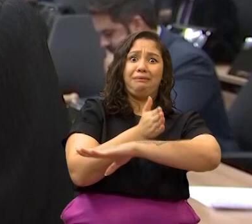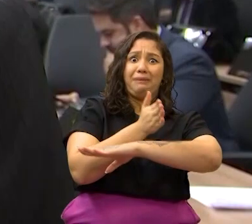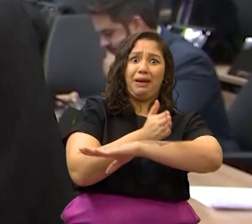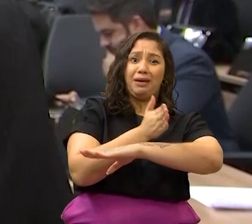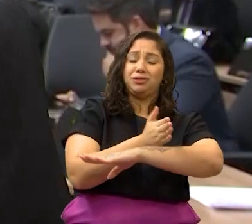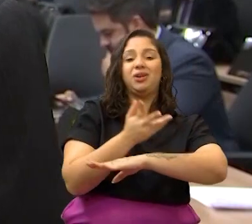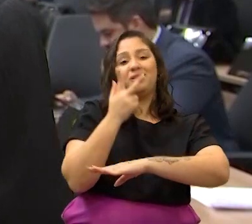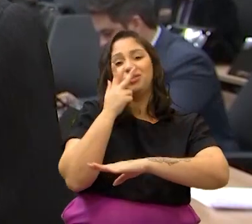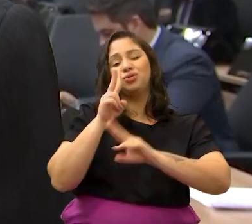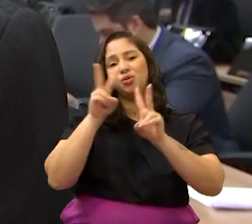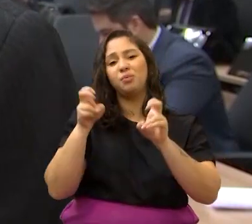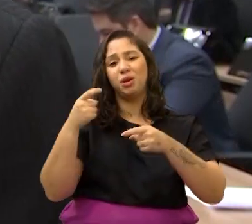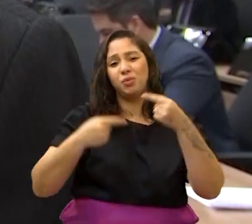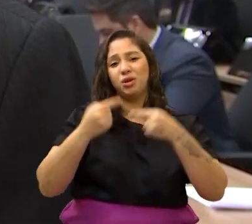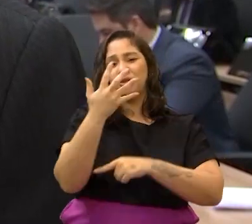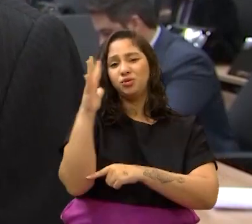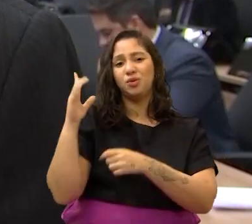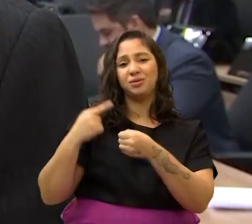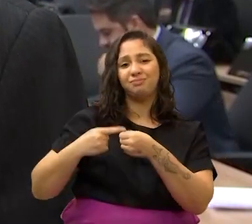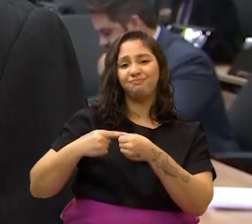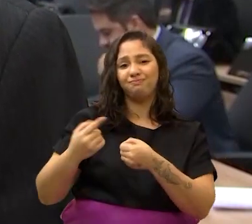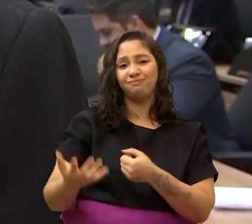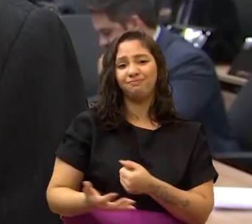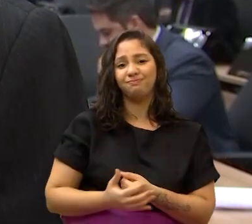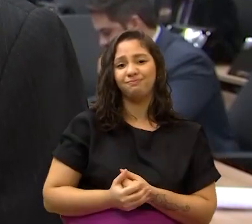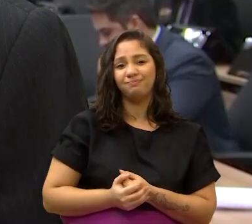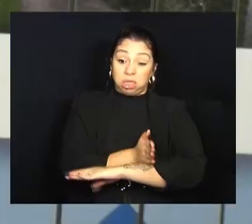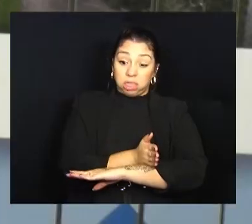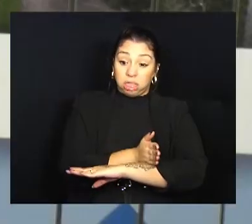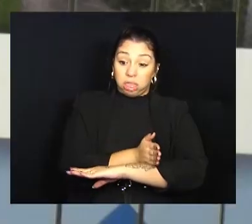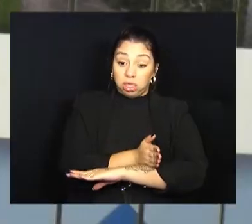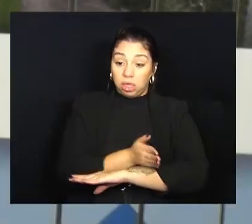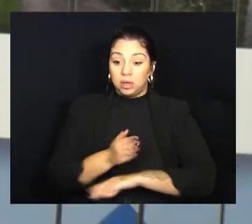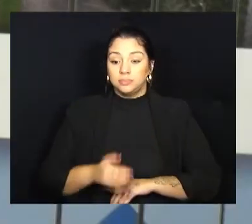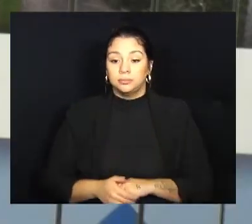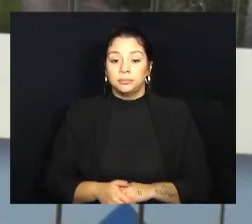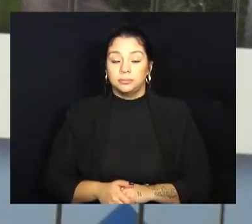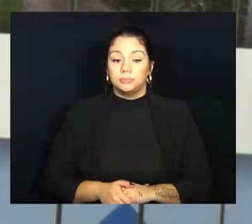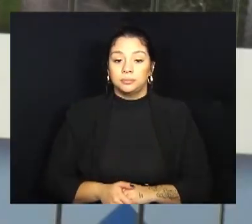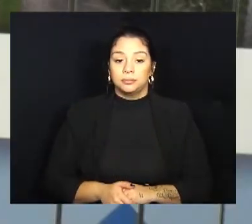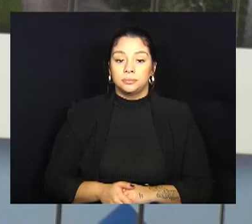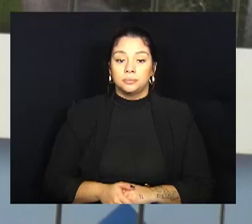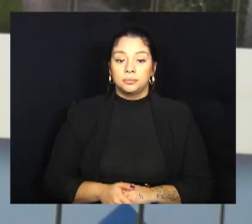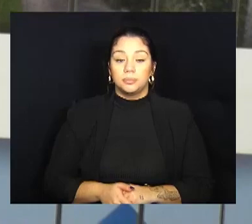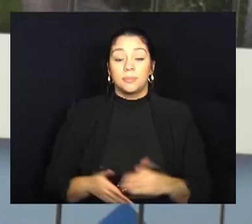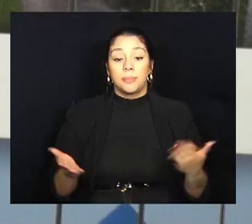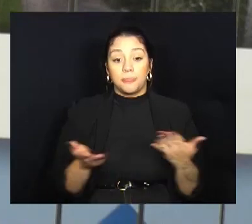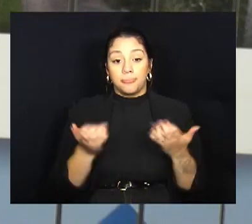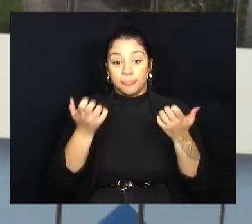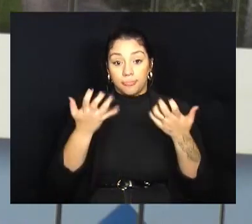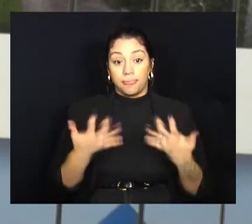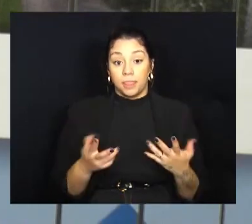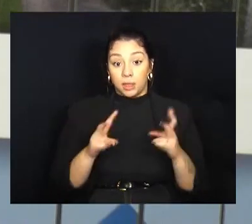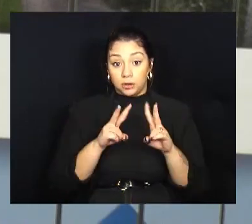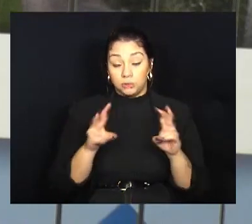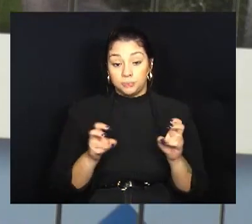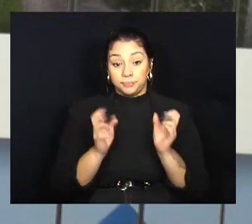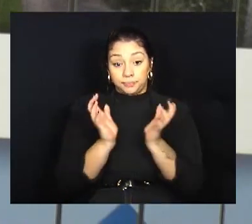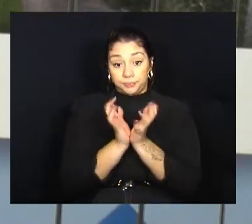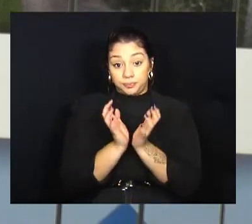Média em termos de política de arborização urbana. E agora a gente fala de